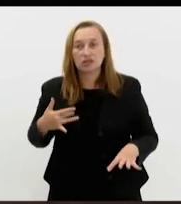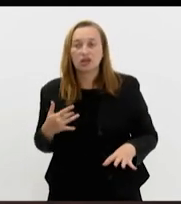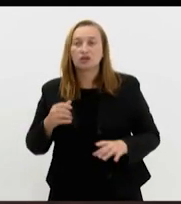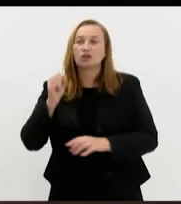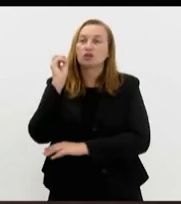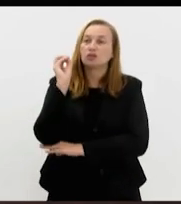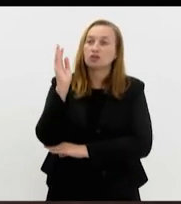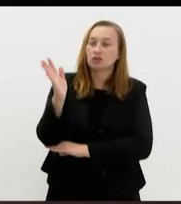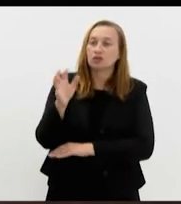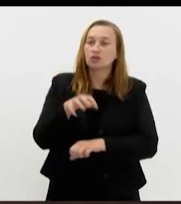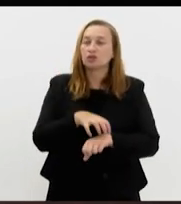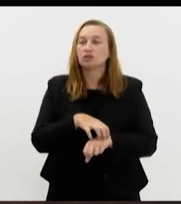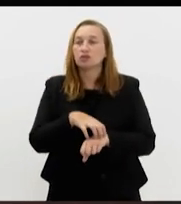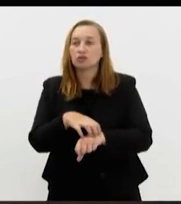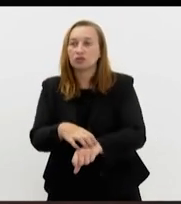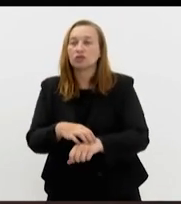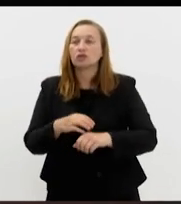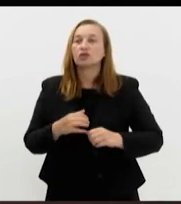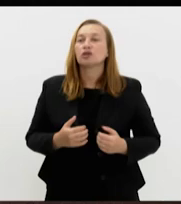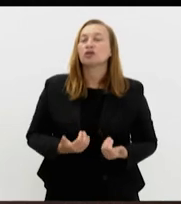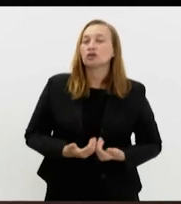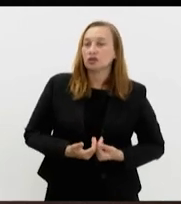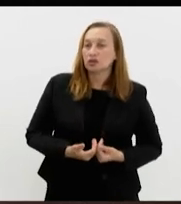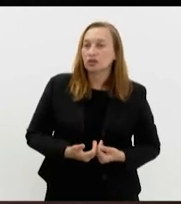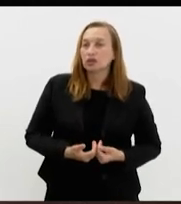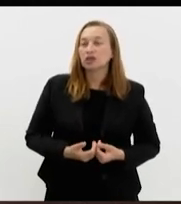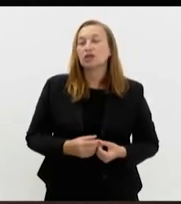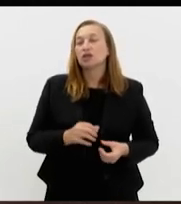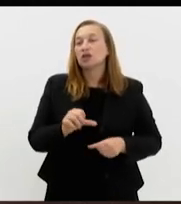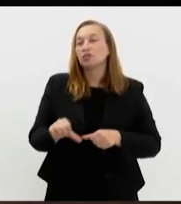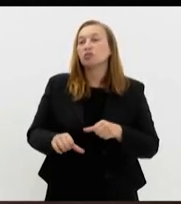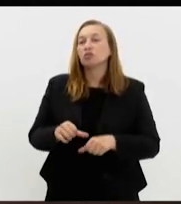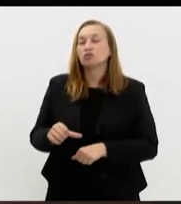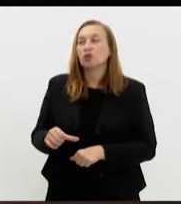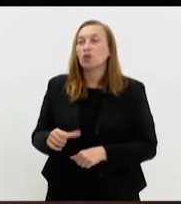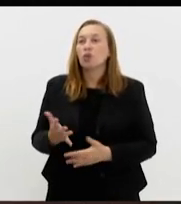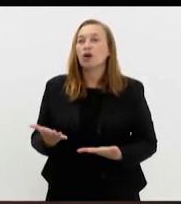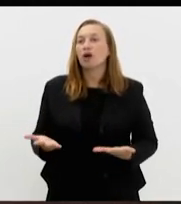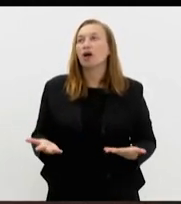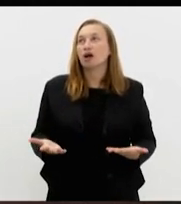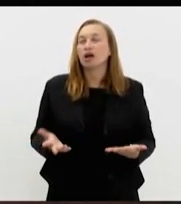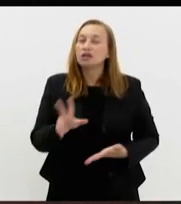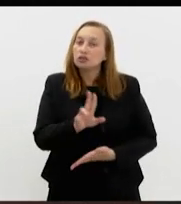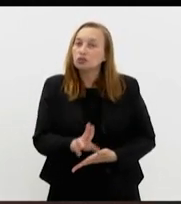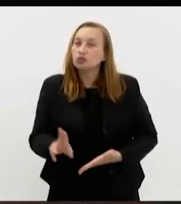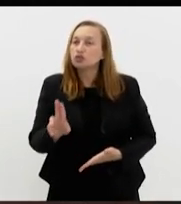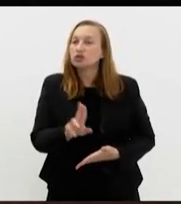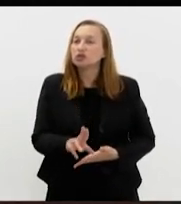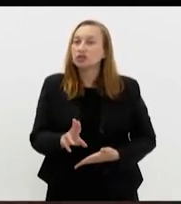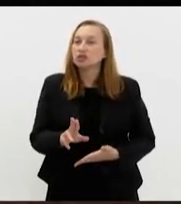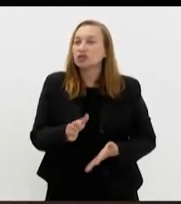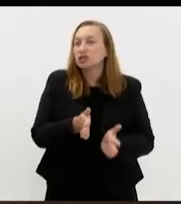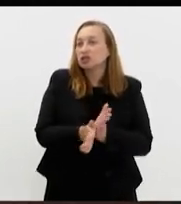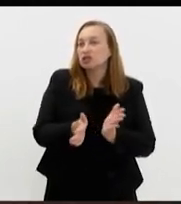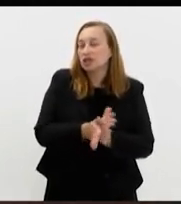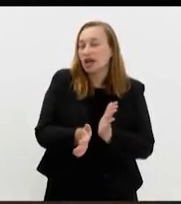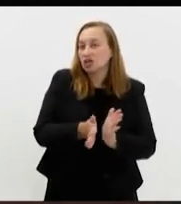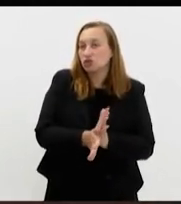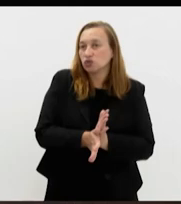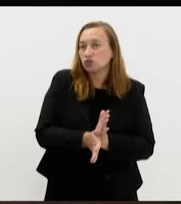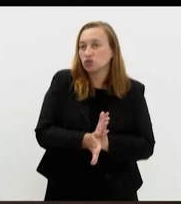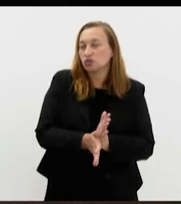no transporte, na habitação, e passou, por exemplo, a ser utilizado em despesas de